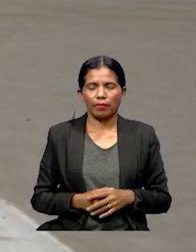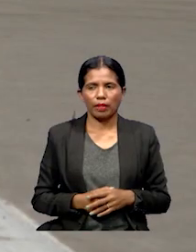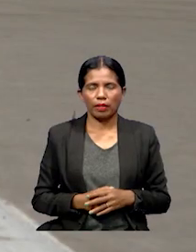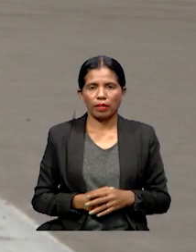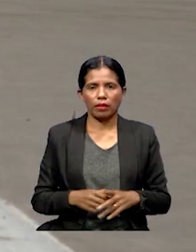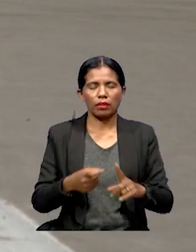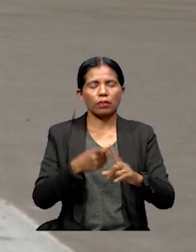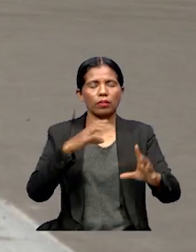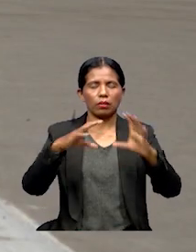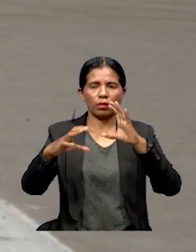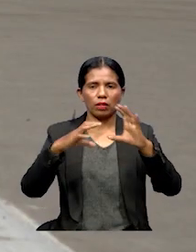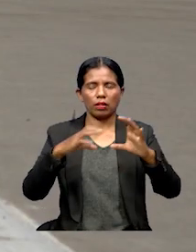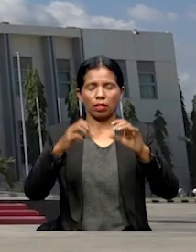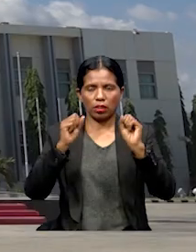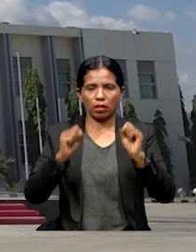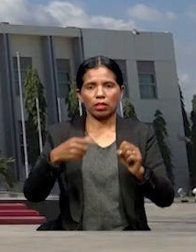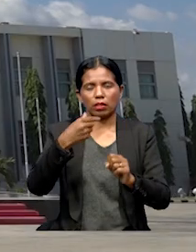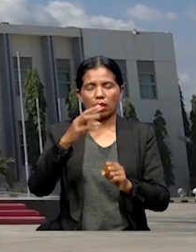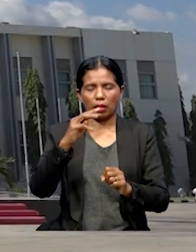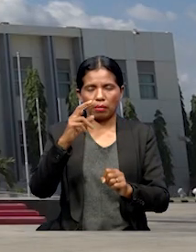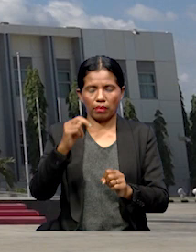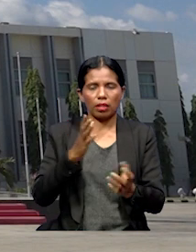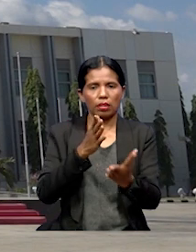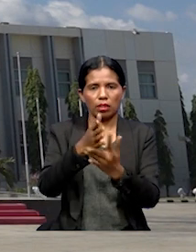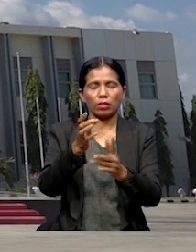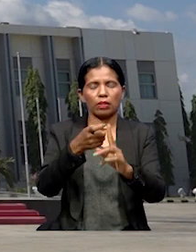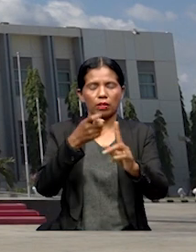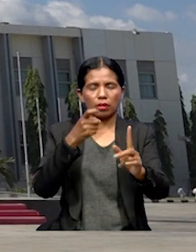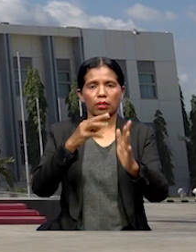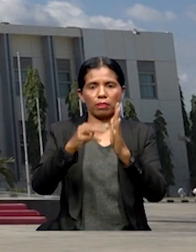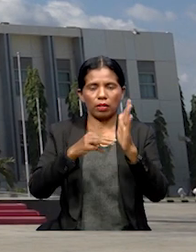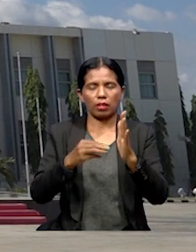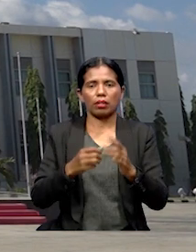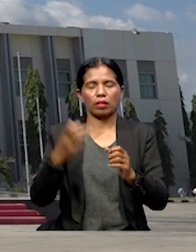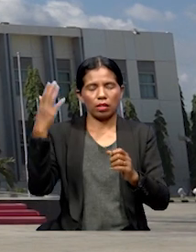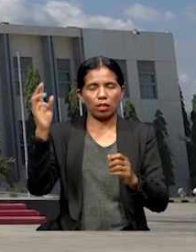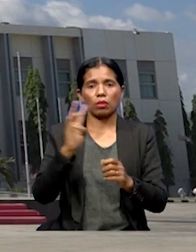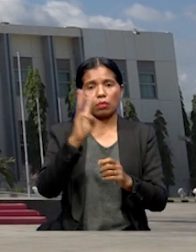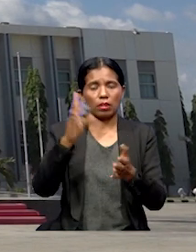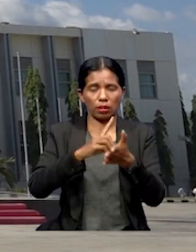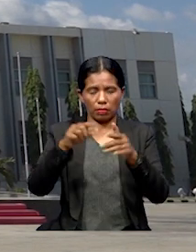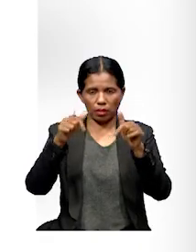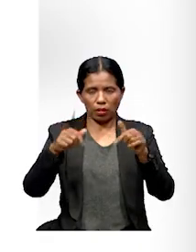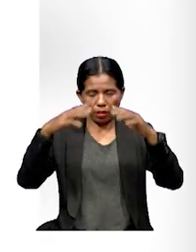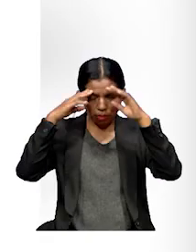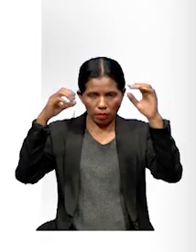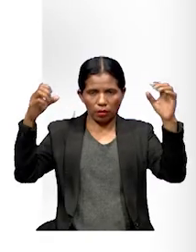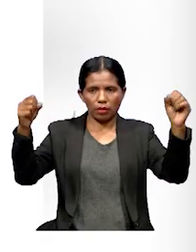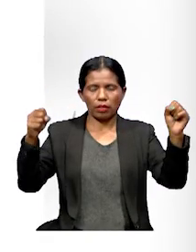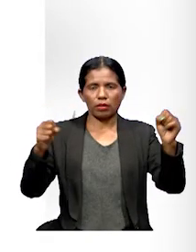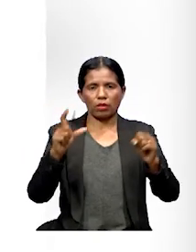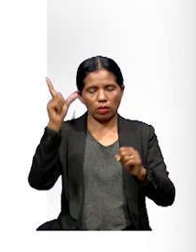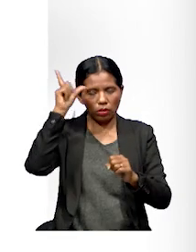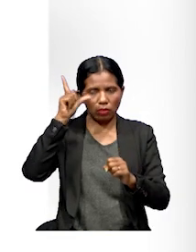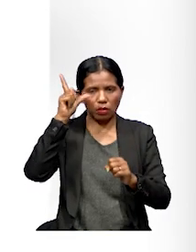Lihu si comunicado para a imprensa na BGM na sexta Rússia Média Palácio Presidencial e a quarta semana, né? Presidente da República